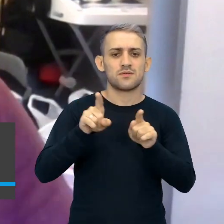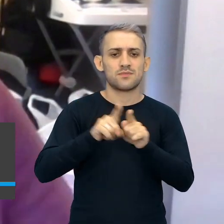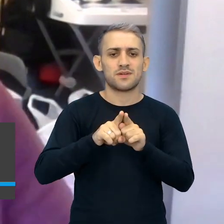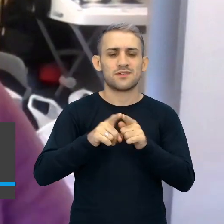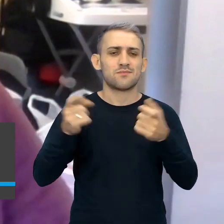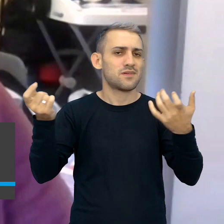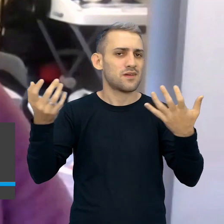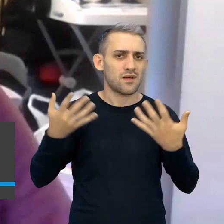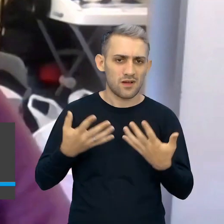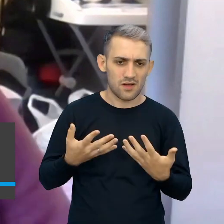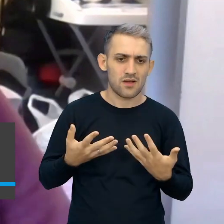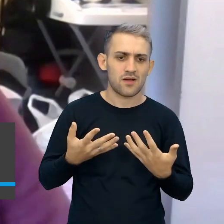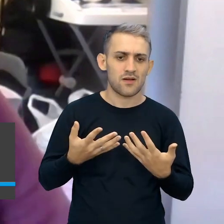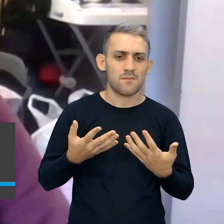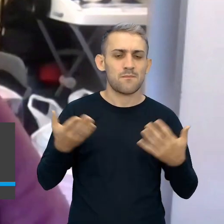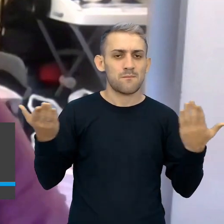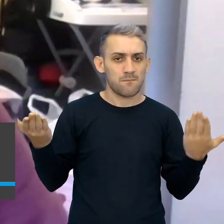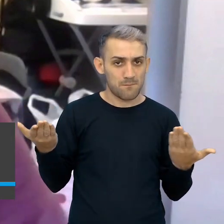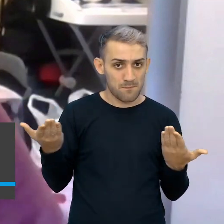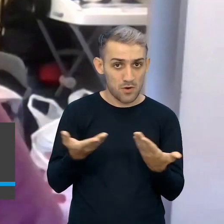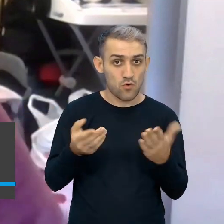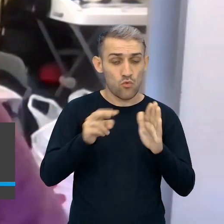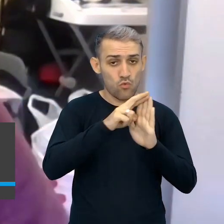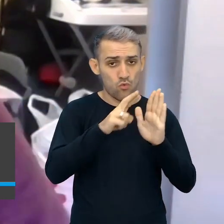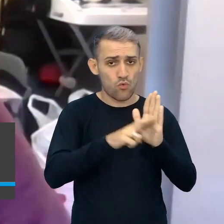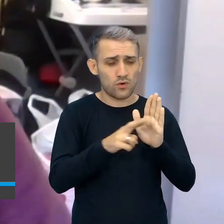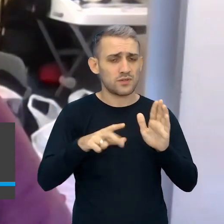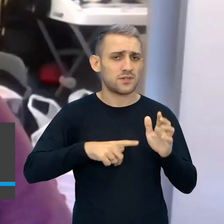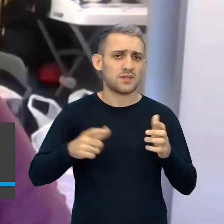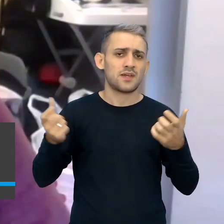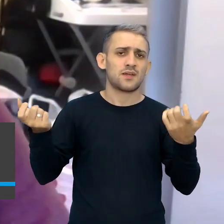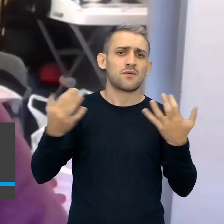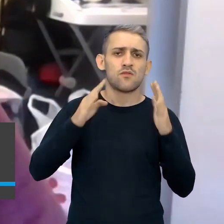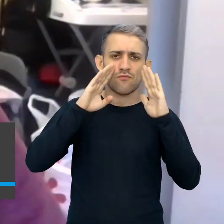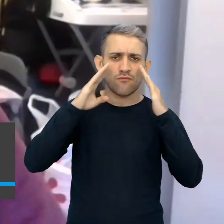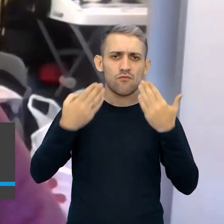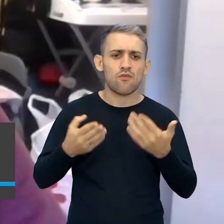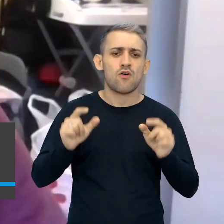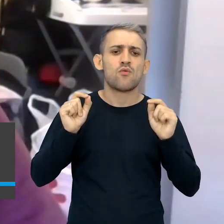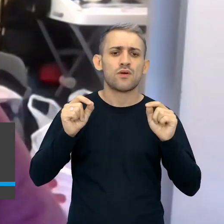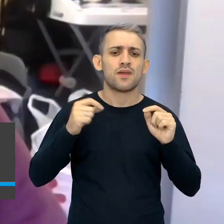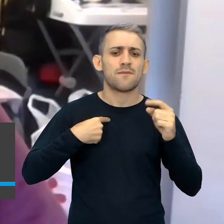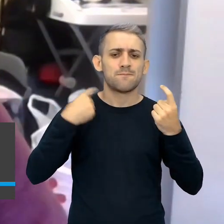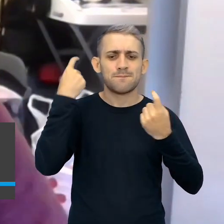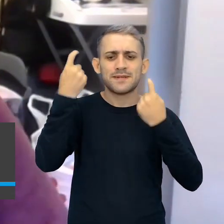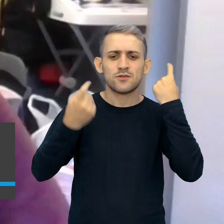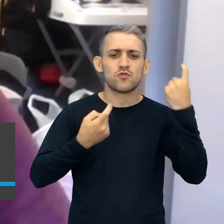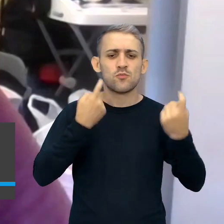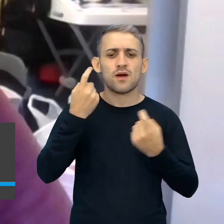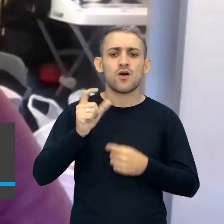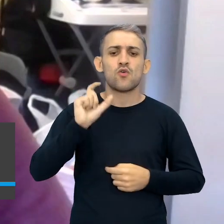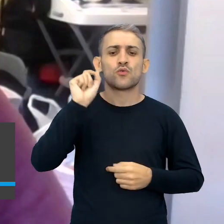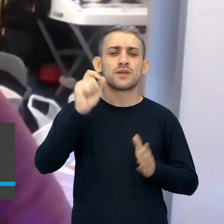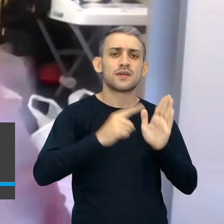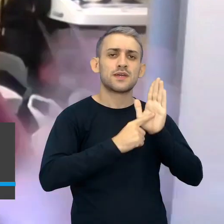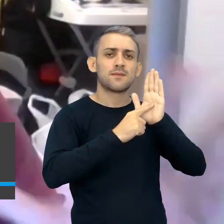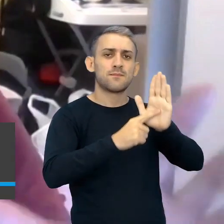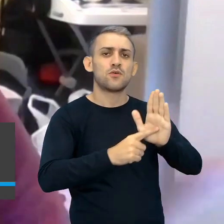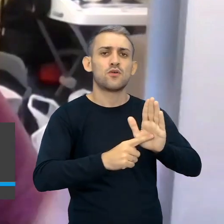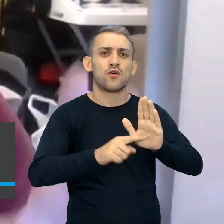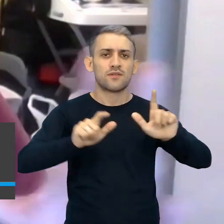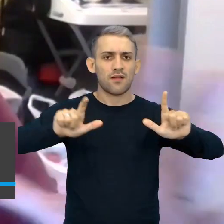por exemplo, mas o roteiro tem essa especificidade de eu me preocupar muito com o que aparece na imagem, o que